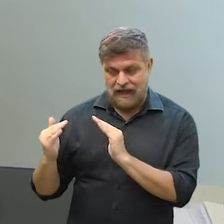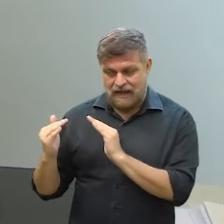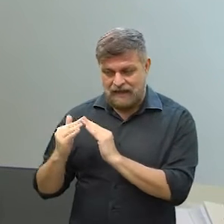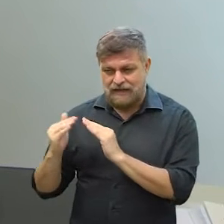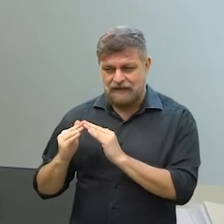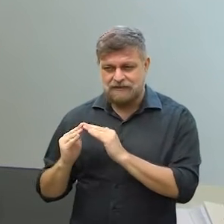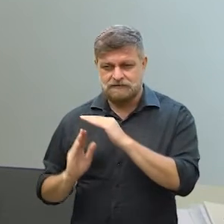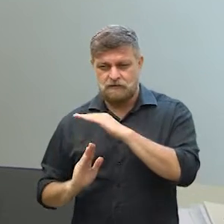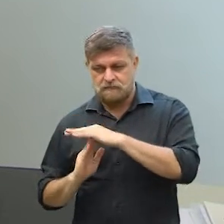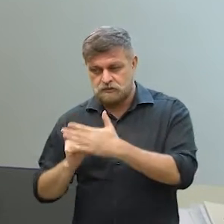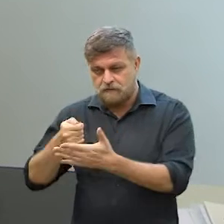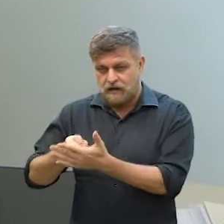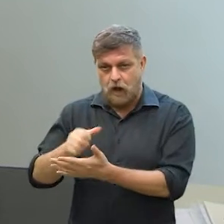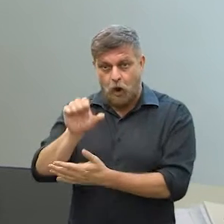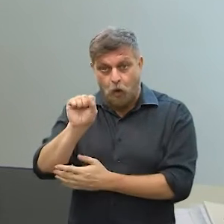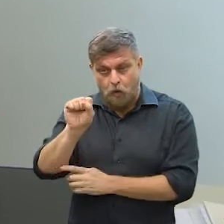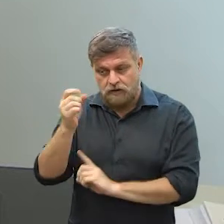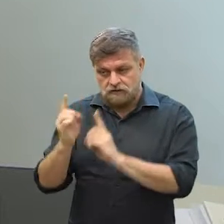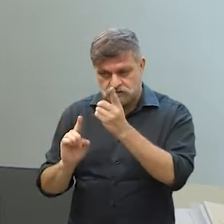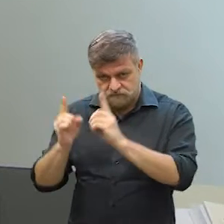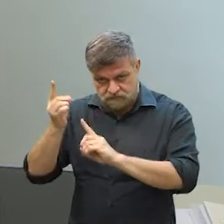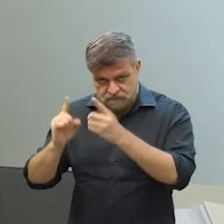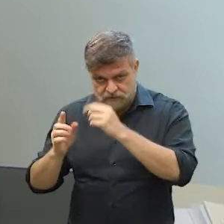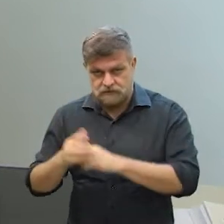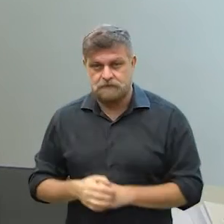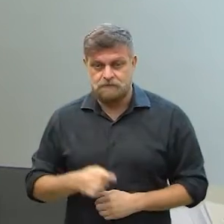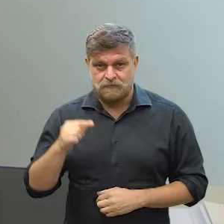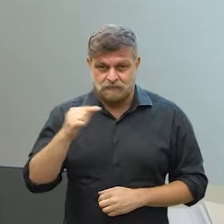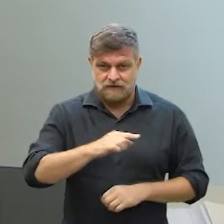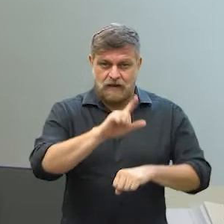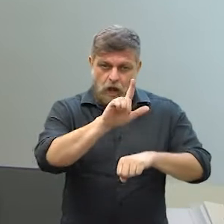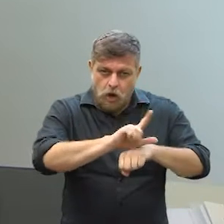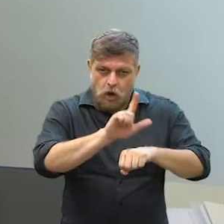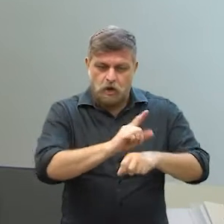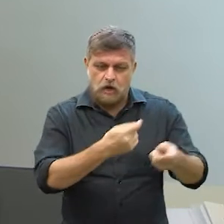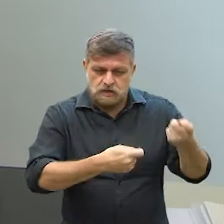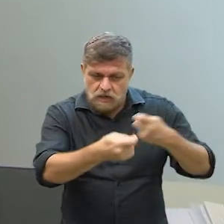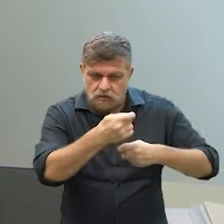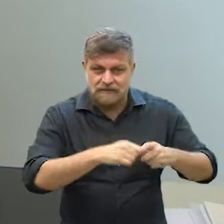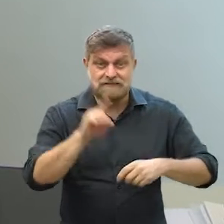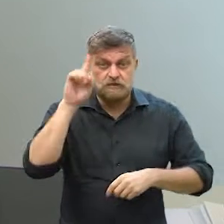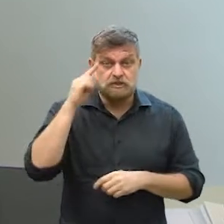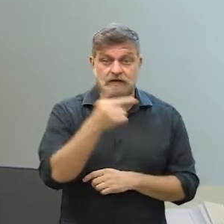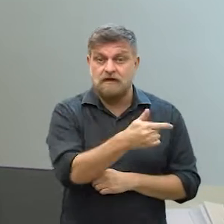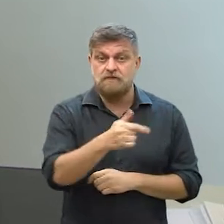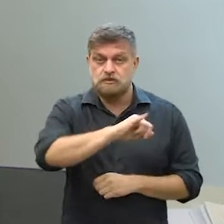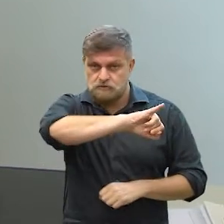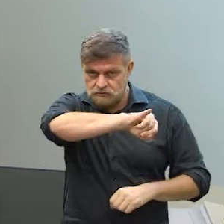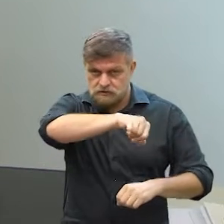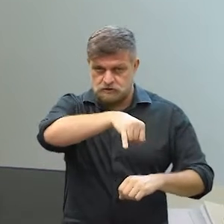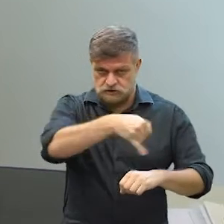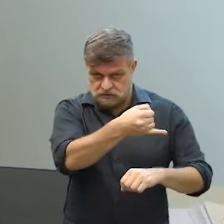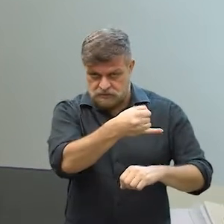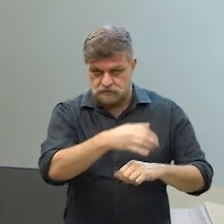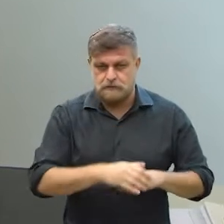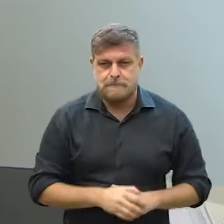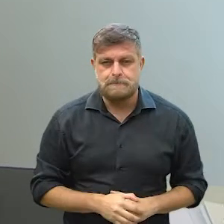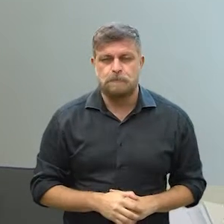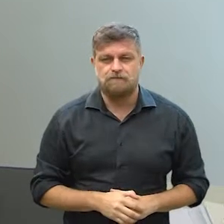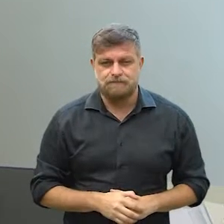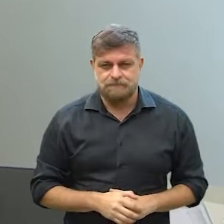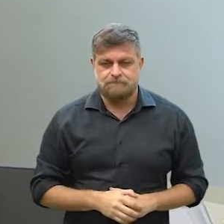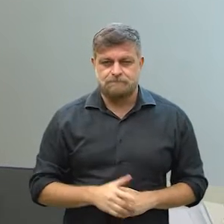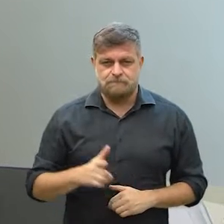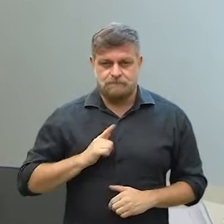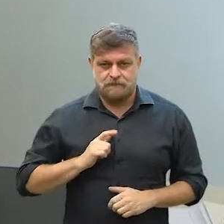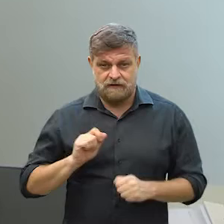vencimento que se a Residencial é dia oito de Fevereiro para os imóveis residenciais e dia 22 de Janeiro para os imóveis não